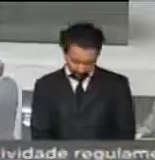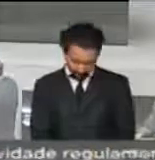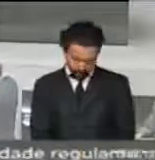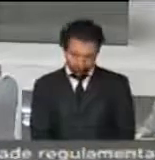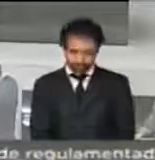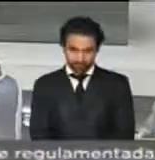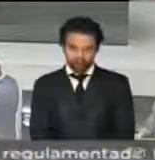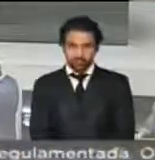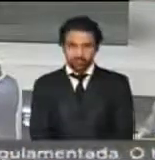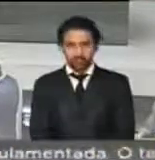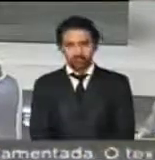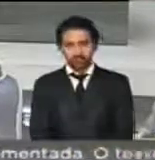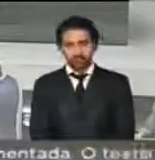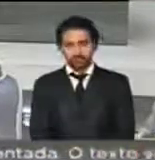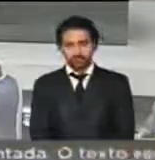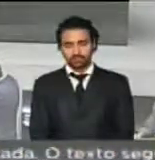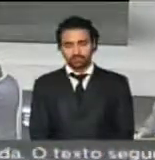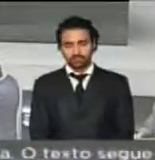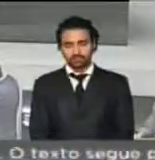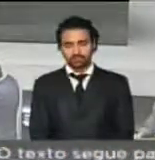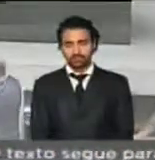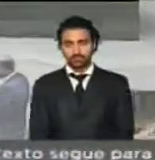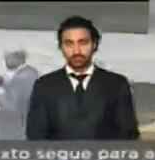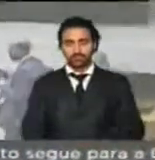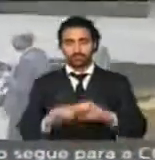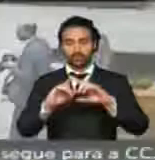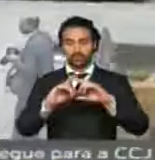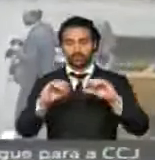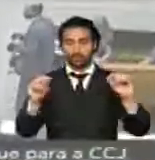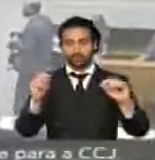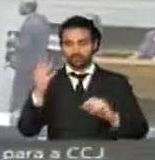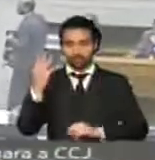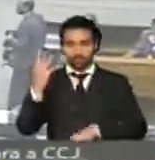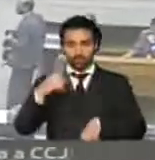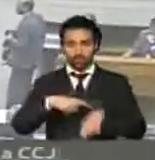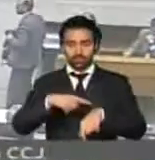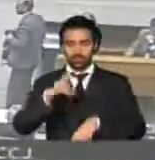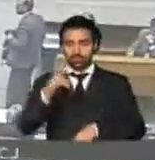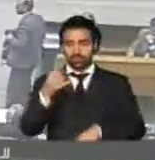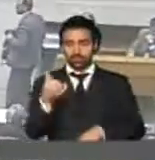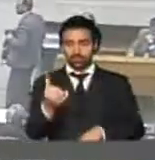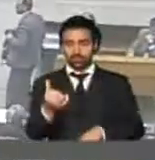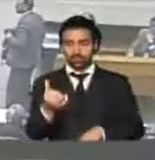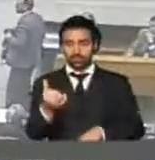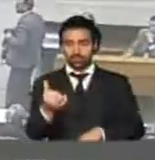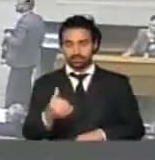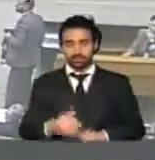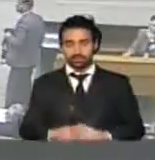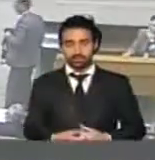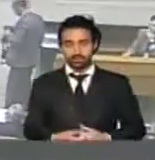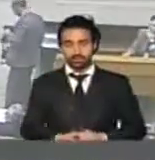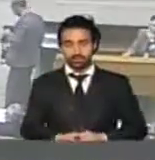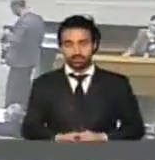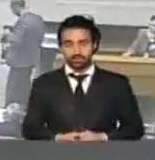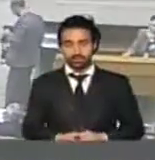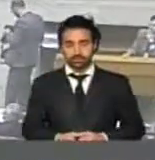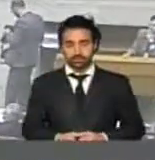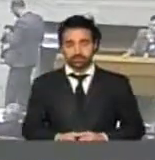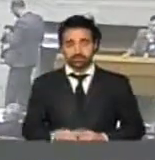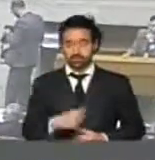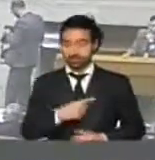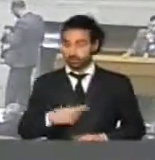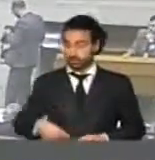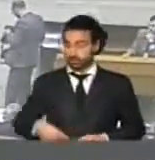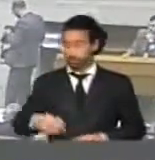Beleza. Então, isso vai até amanhã. Agora em Brasília são 4 horas e 56 minutos. Ao presidente